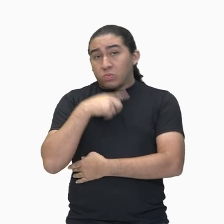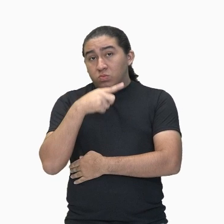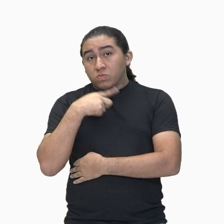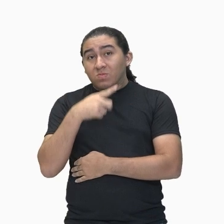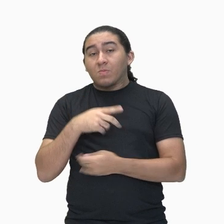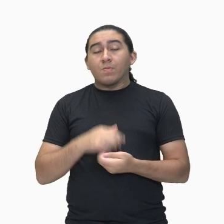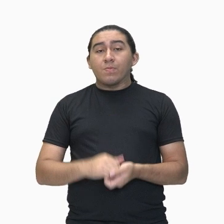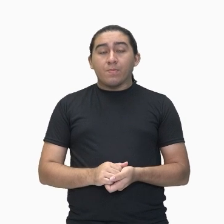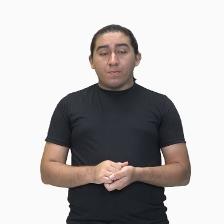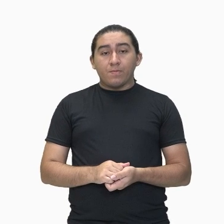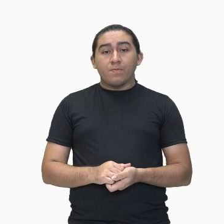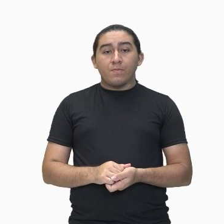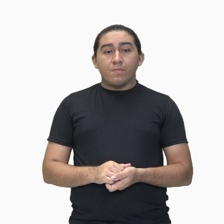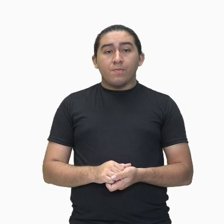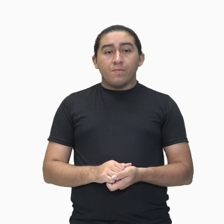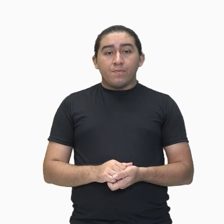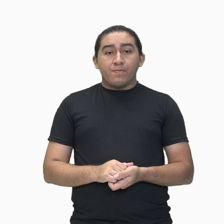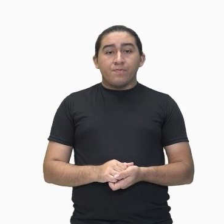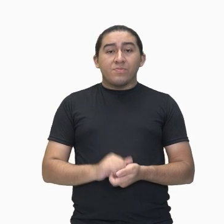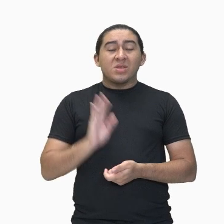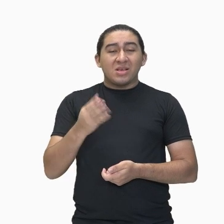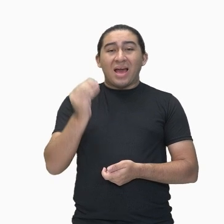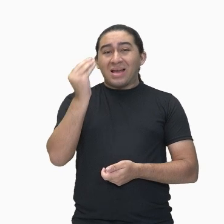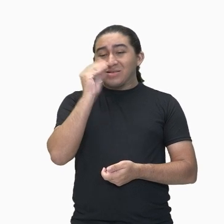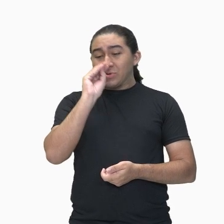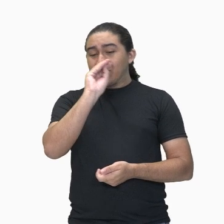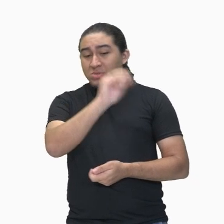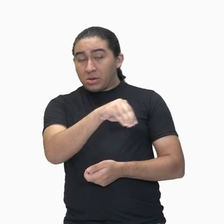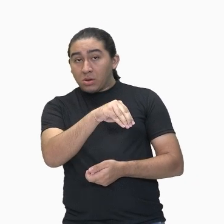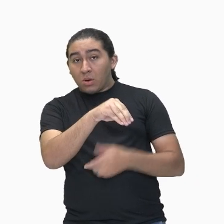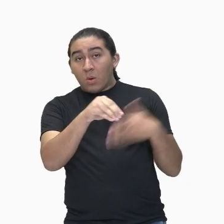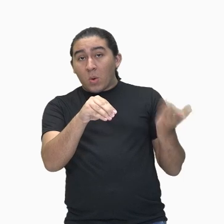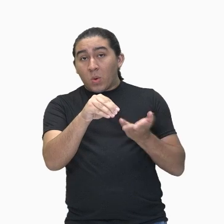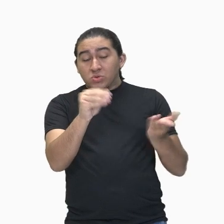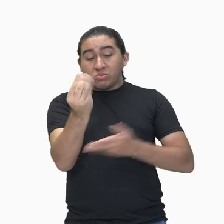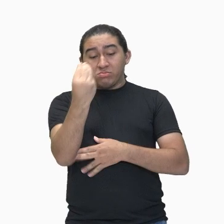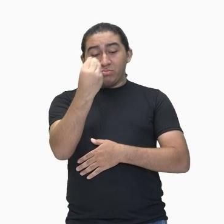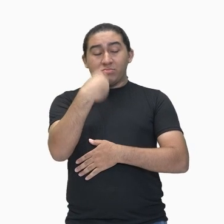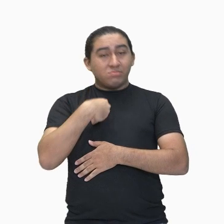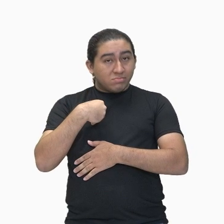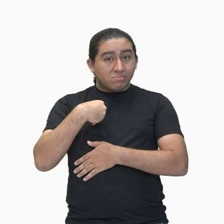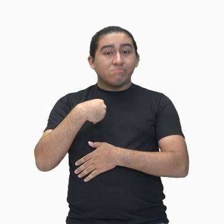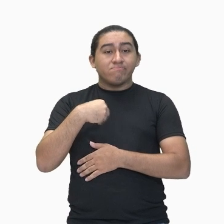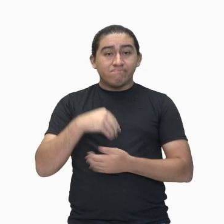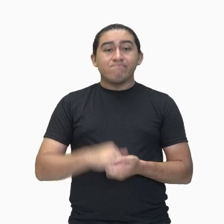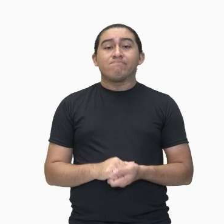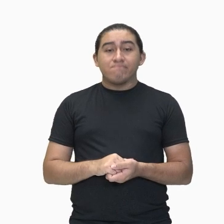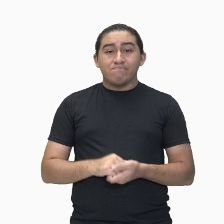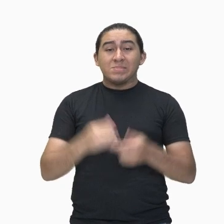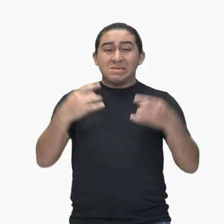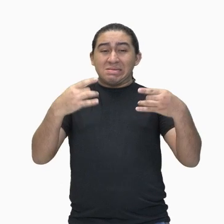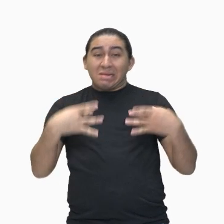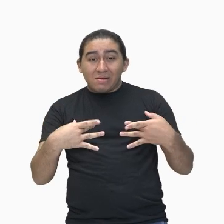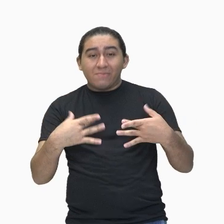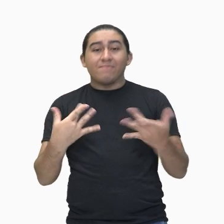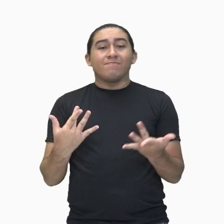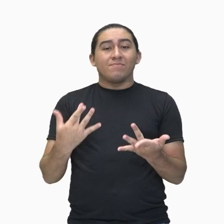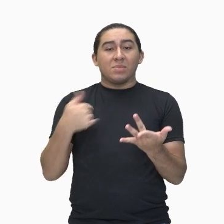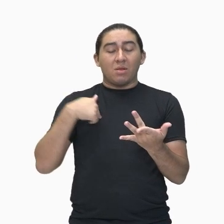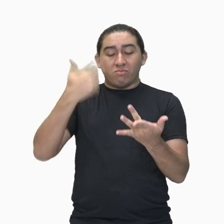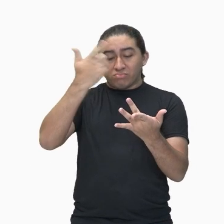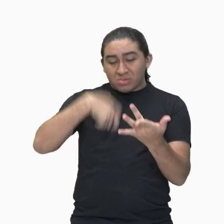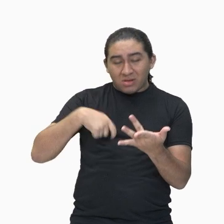não consiste. Já desprezei, sou hoje desprezado. Despojo